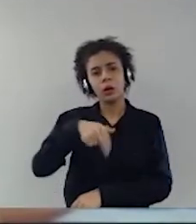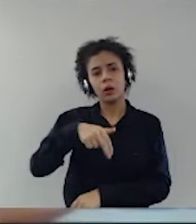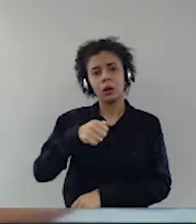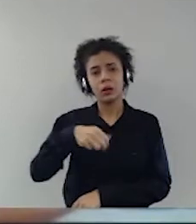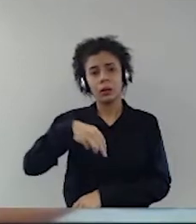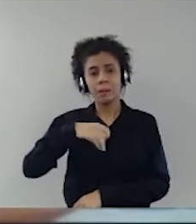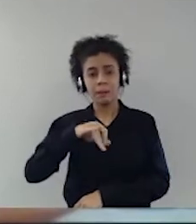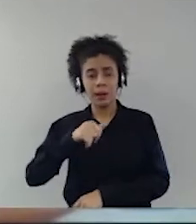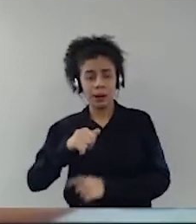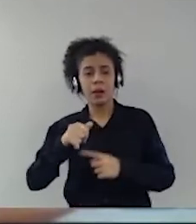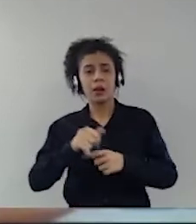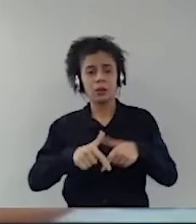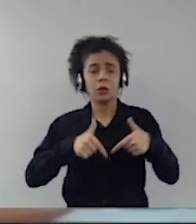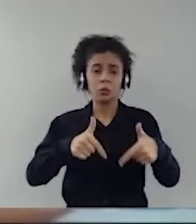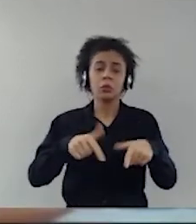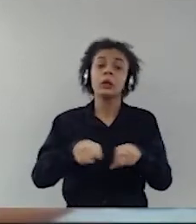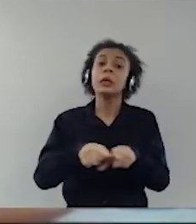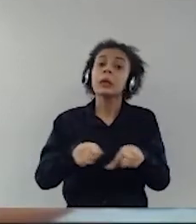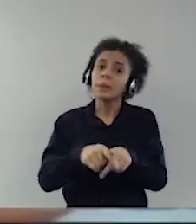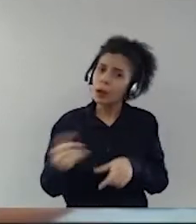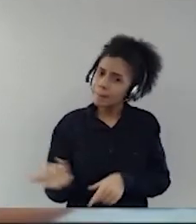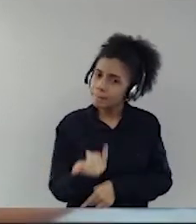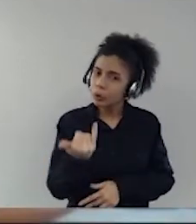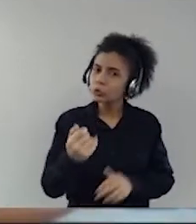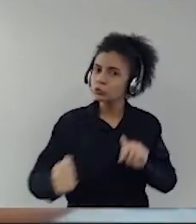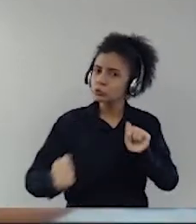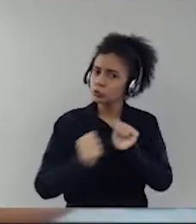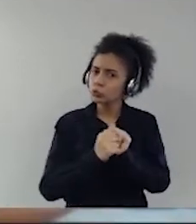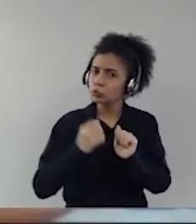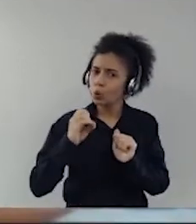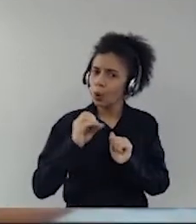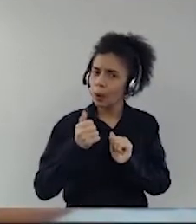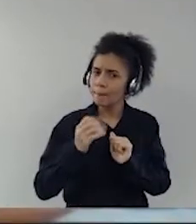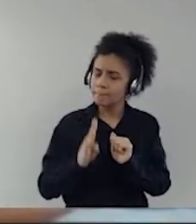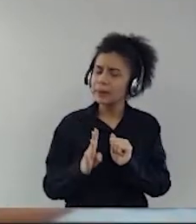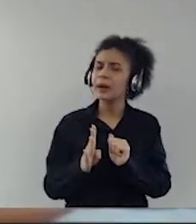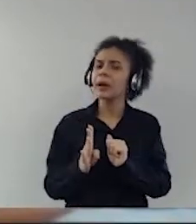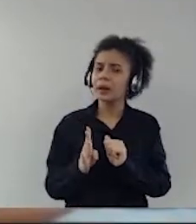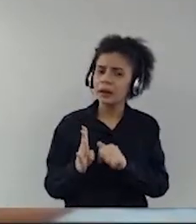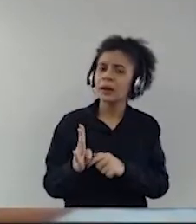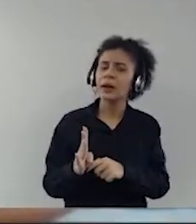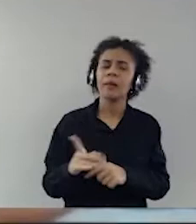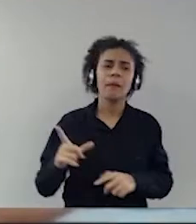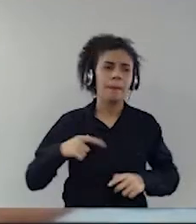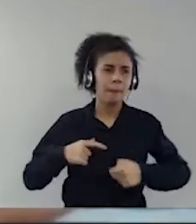a importância da OAB, que é capilarizada, que tem o maior, que com certeza